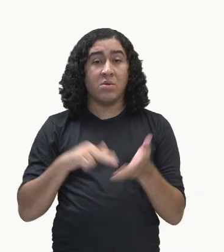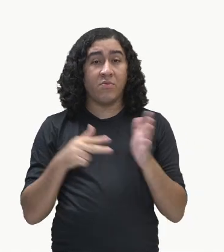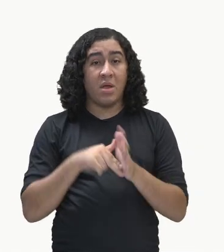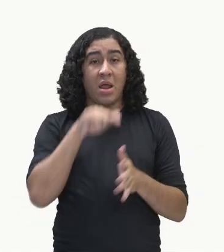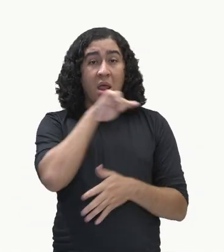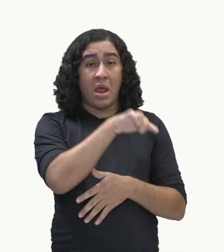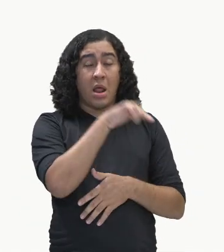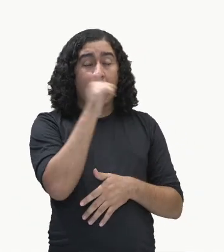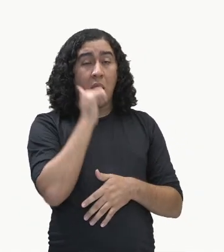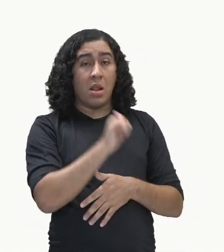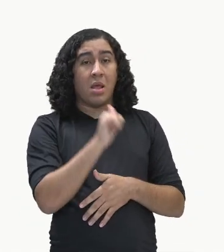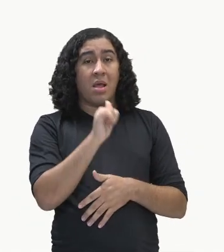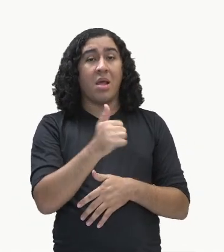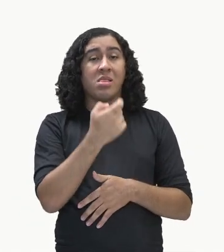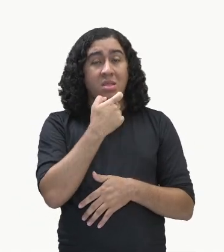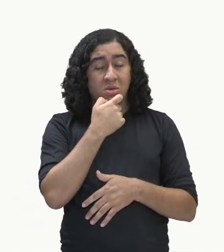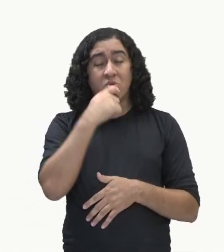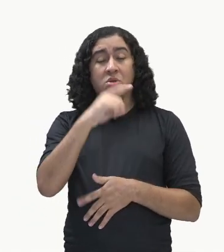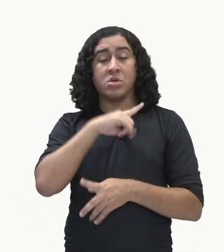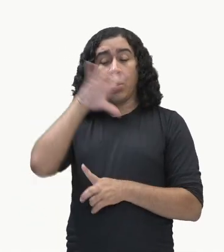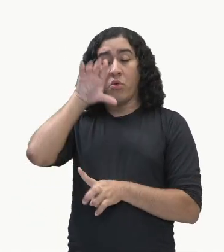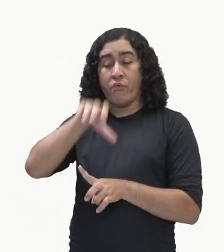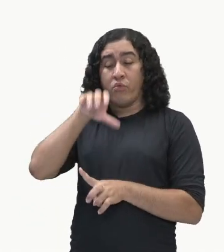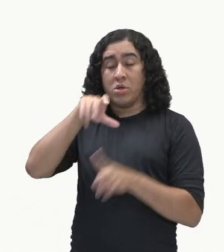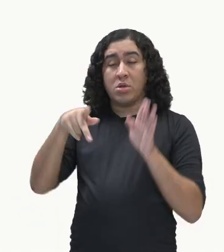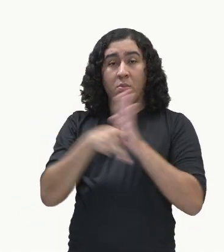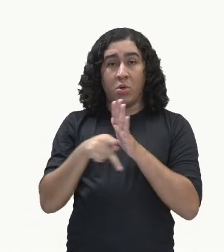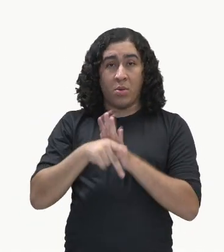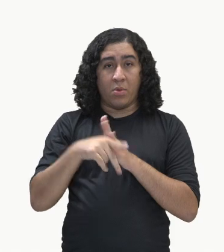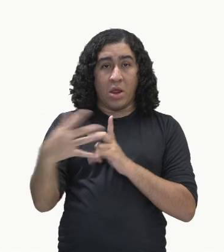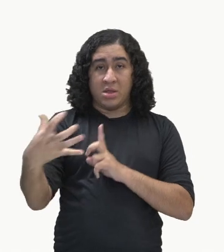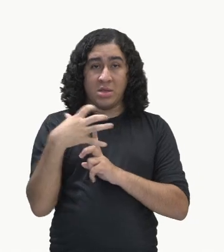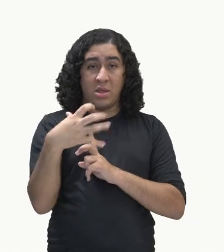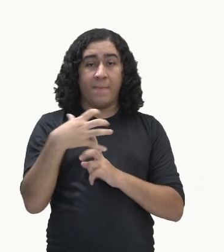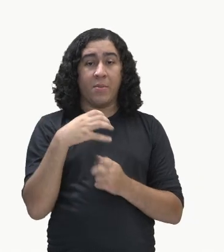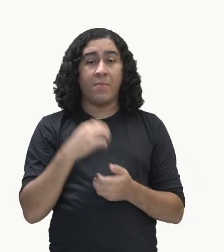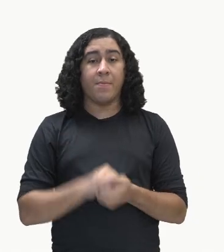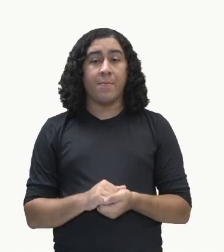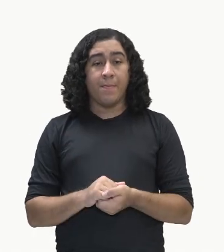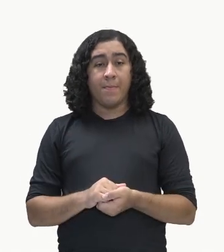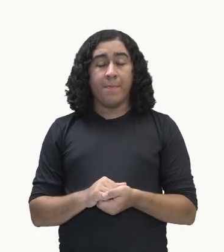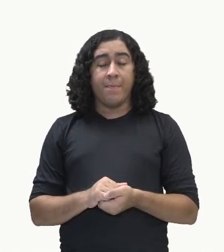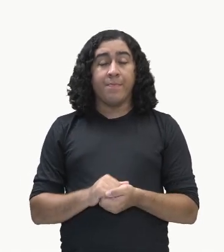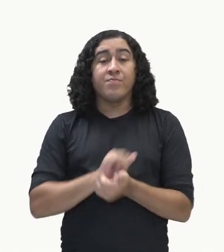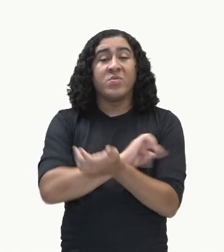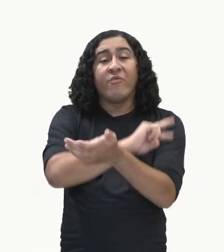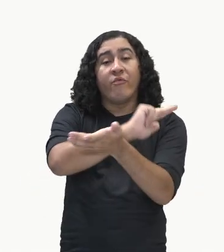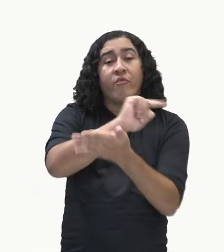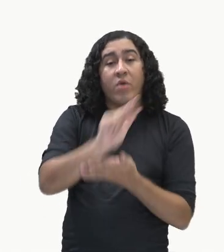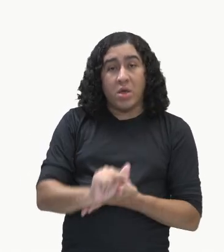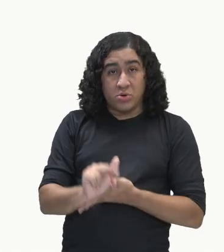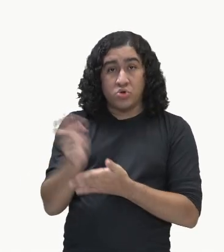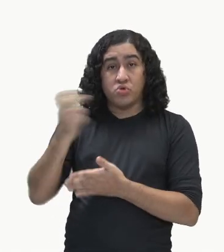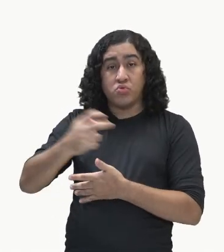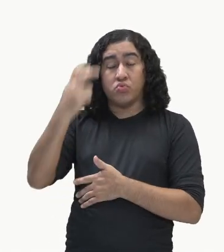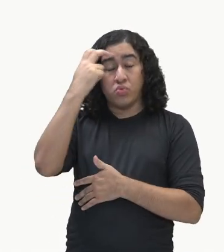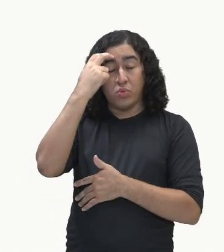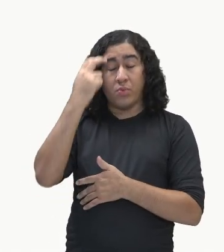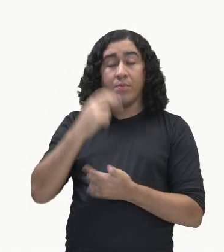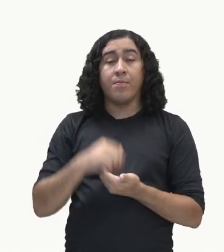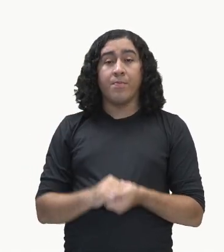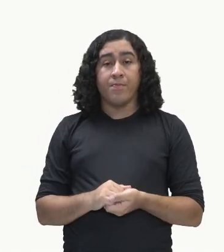equivalente a ela. Ela tem influência, né? Recebe influência, has influence, ela tem influências de